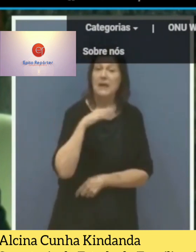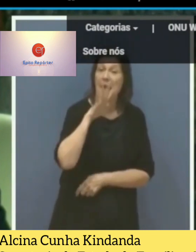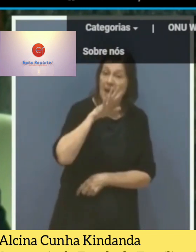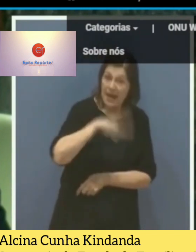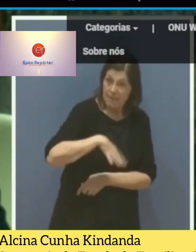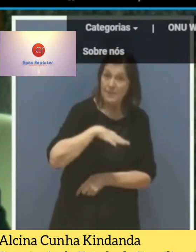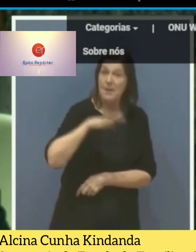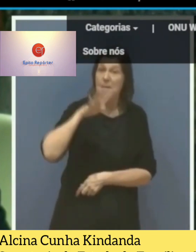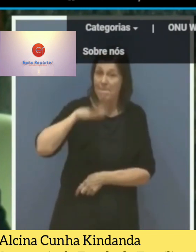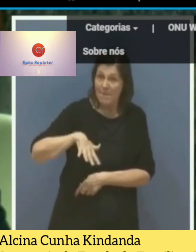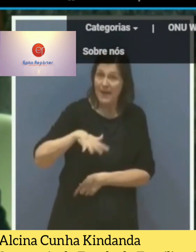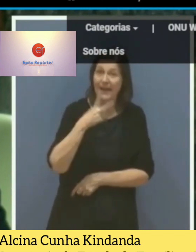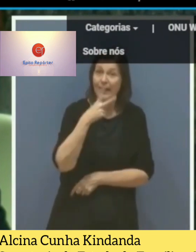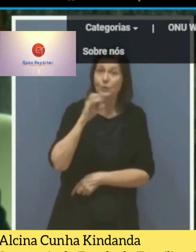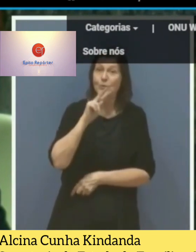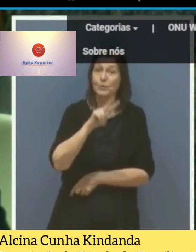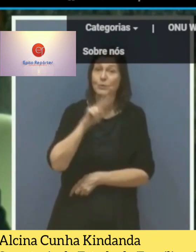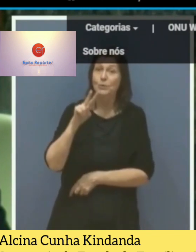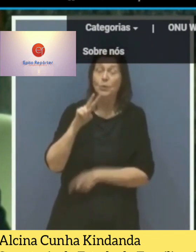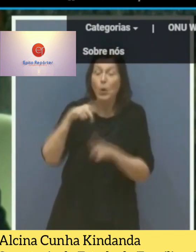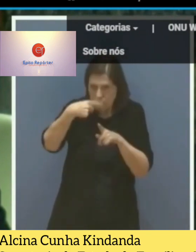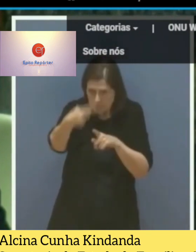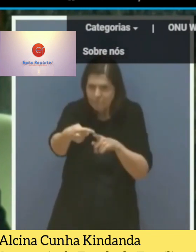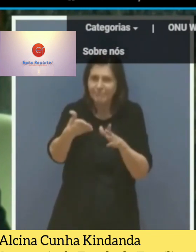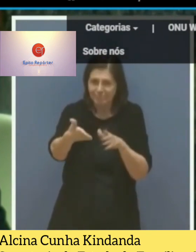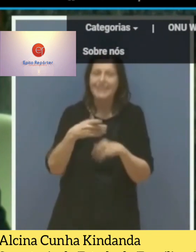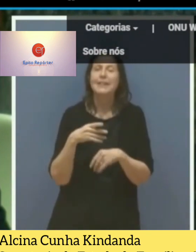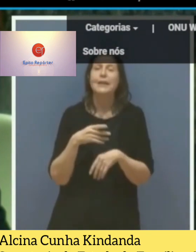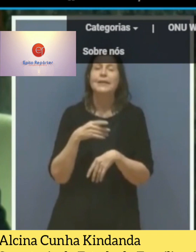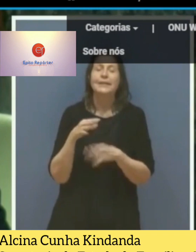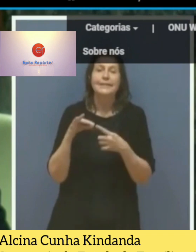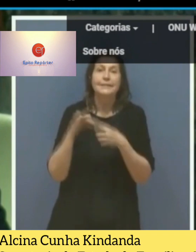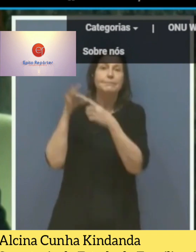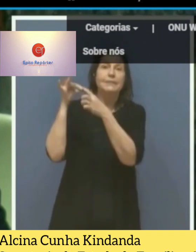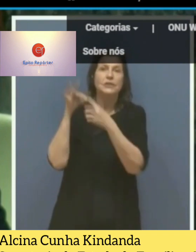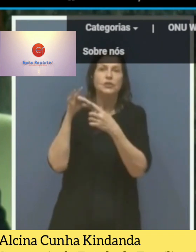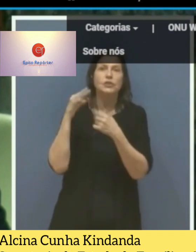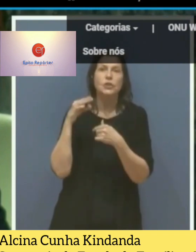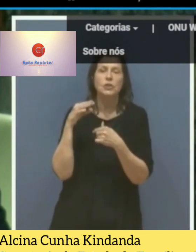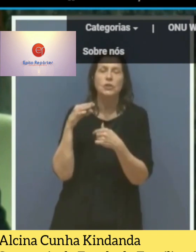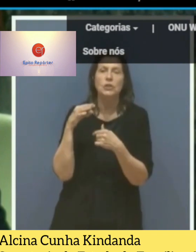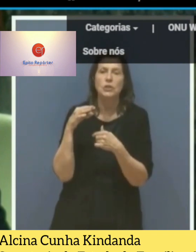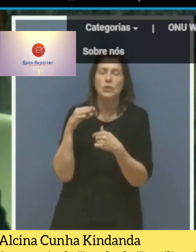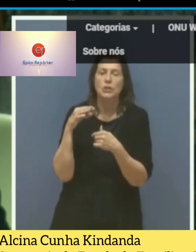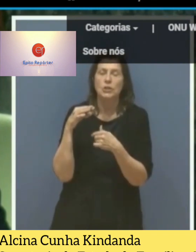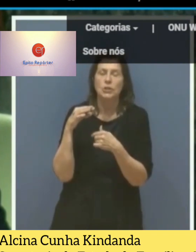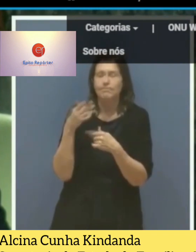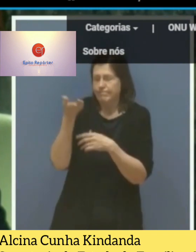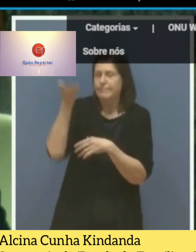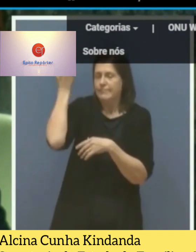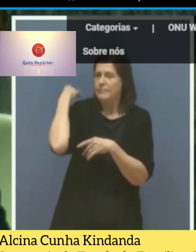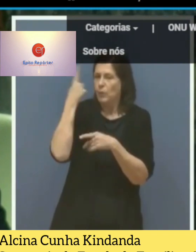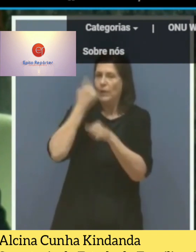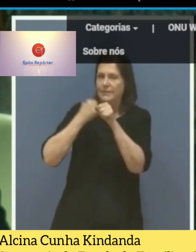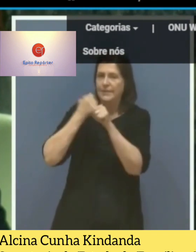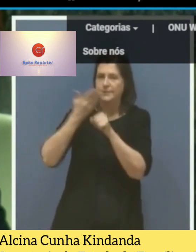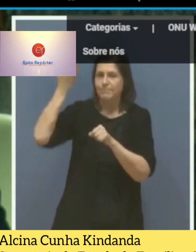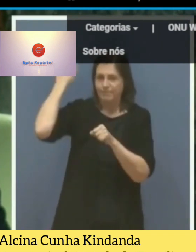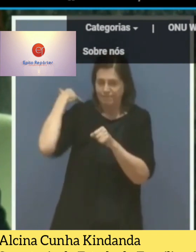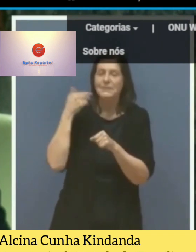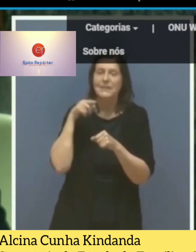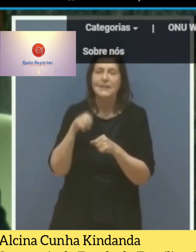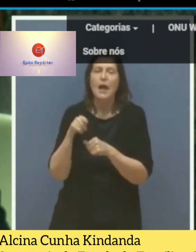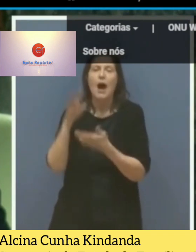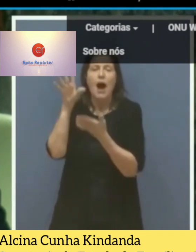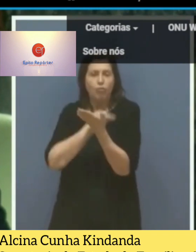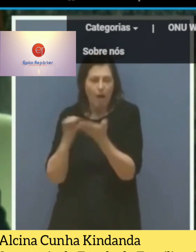Recebemos a visita das relatoria especial das Nações Unidas para eliminação da discriminação as pessoas afetadas pela letra e